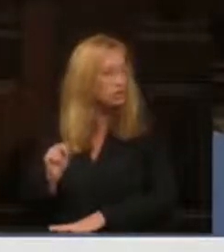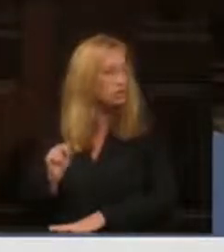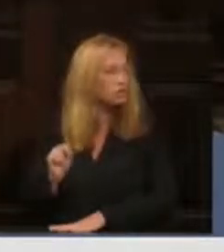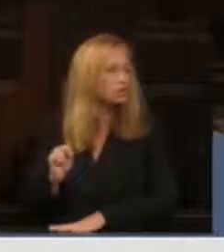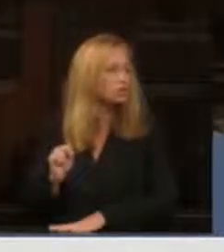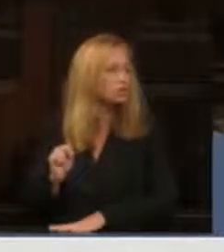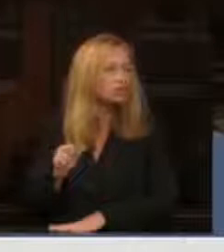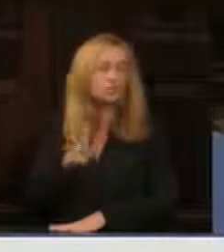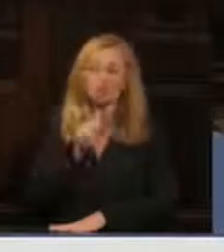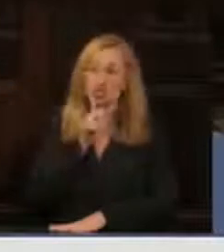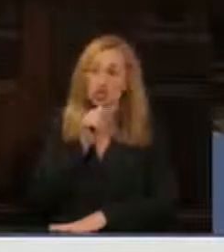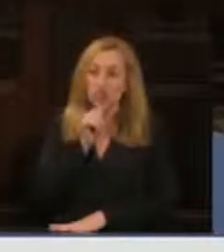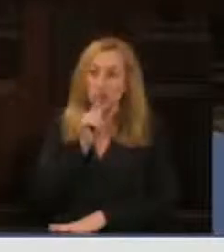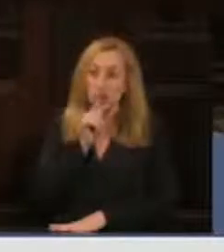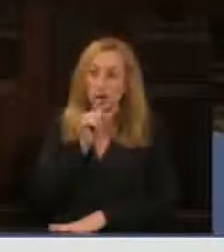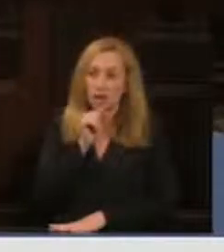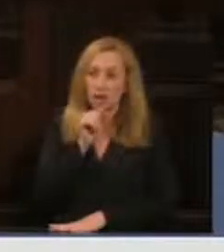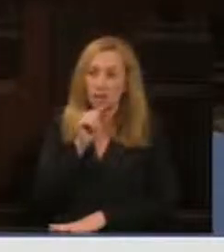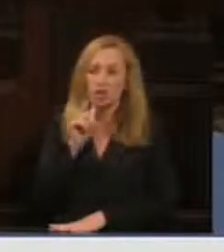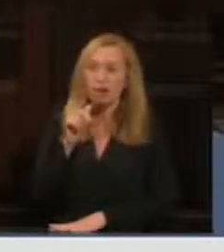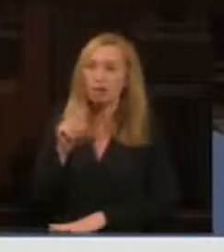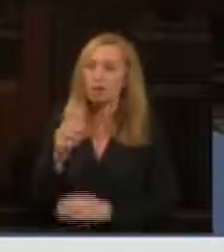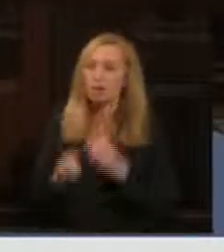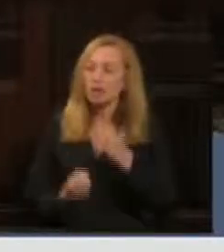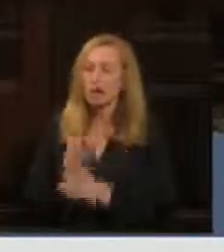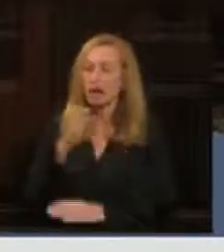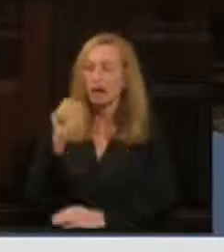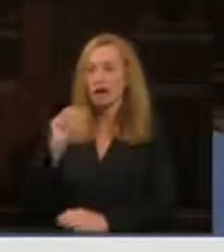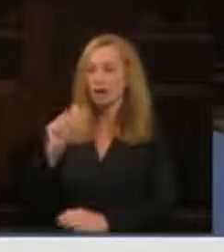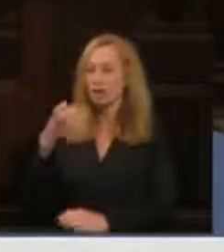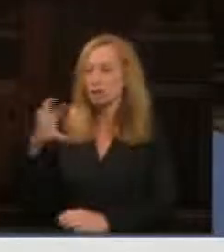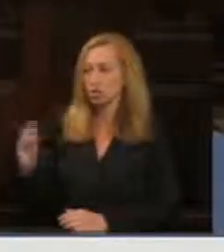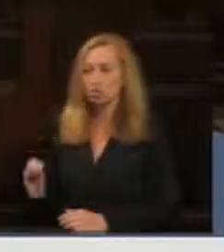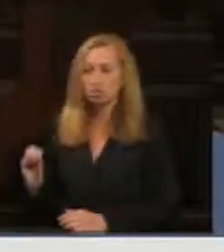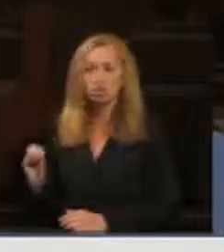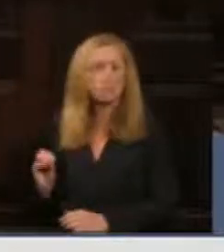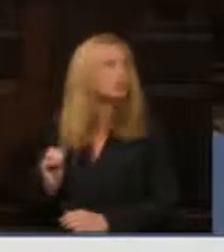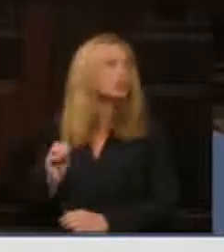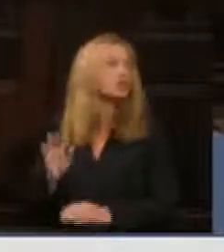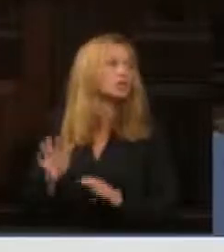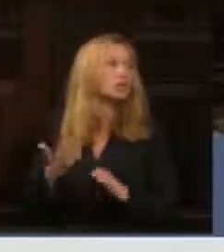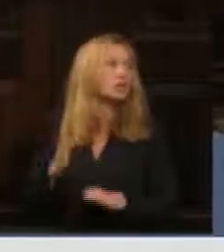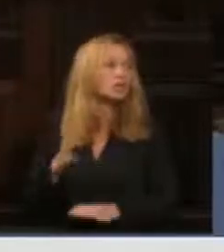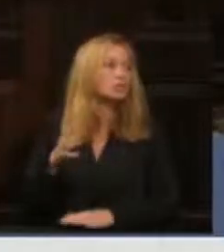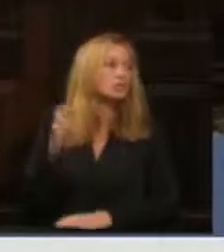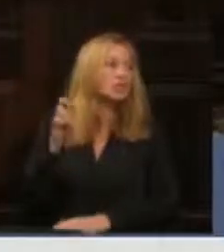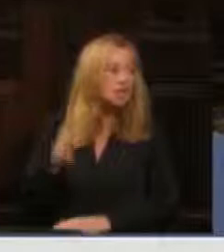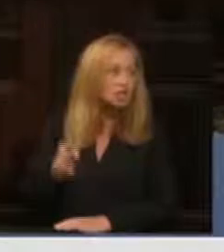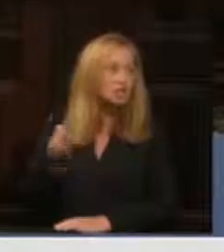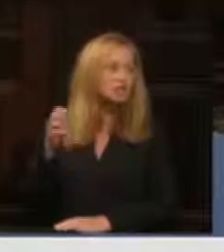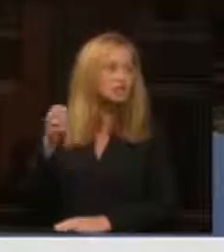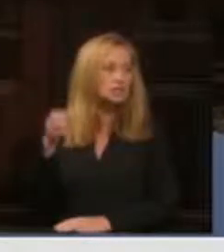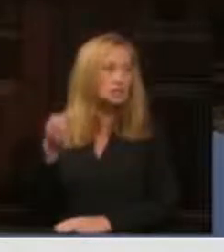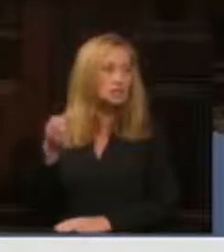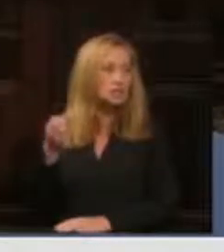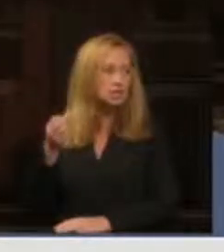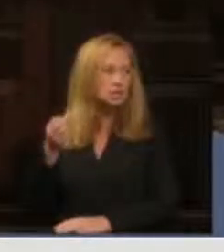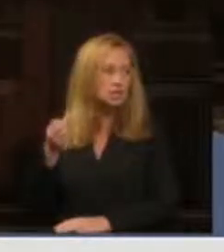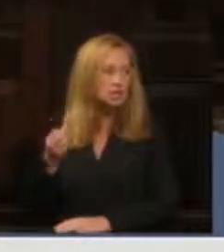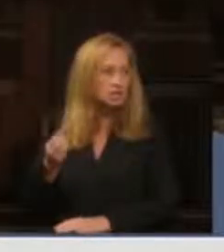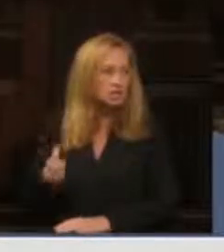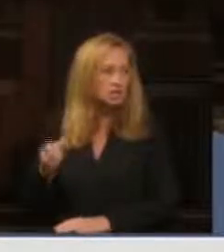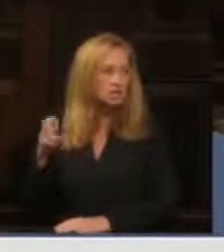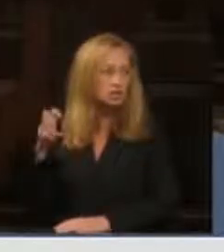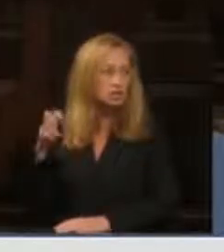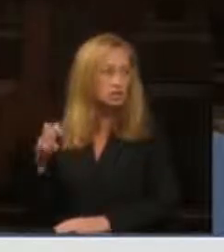de água para a produção de aço, o equivalente a 570 bilhões de litros de água por ano.